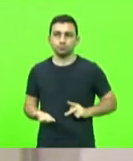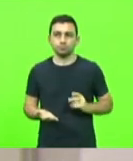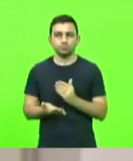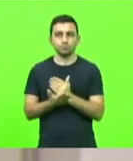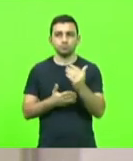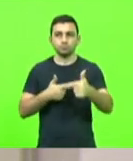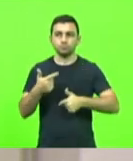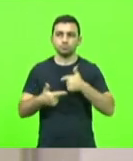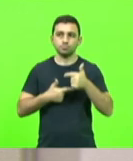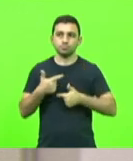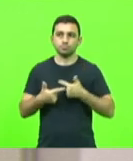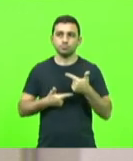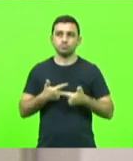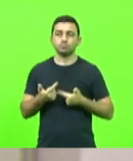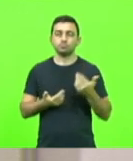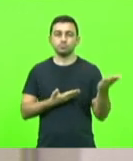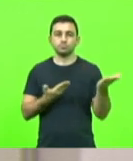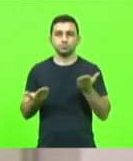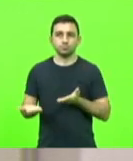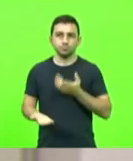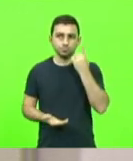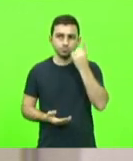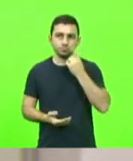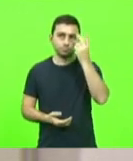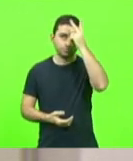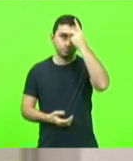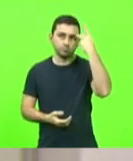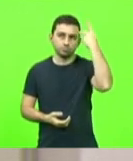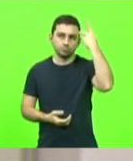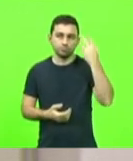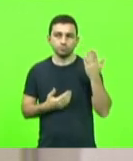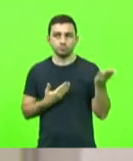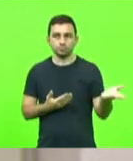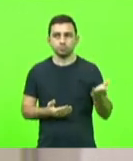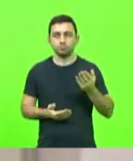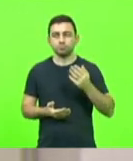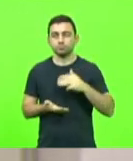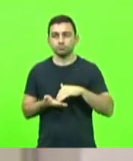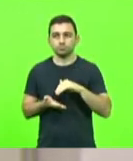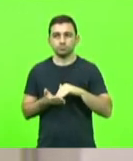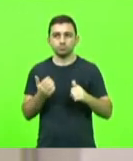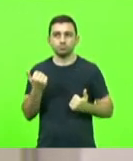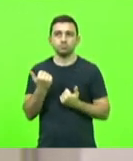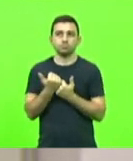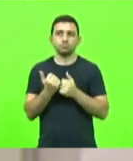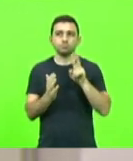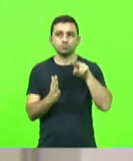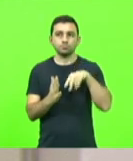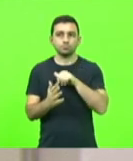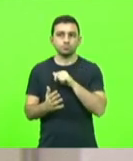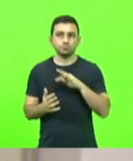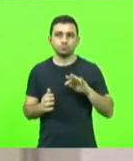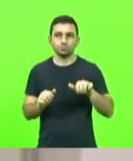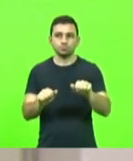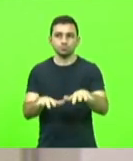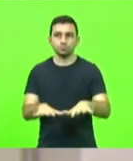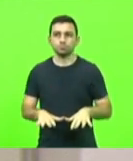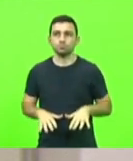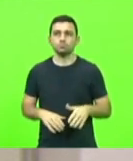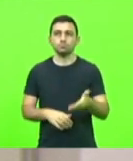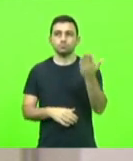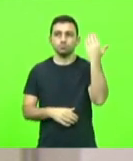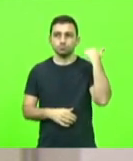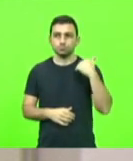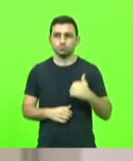os trabalhos e convidou a senhora deputada Paulinha para, como secretária DOC, proceder à leitura das atas